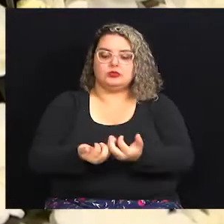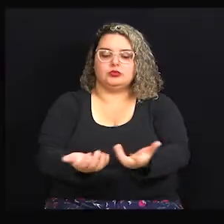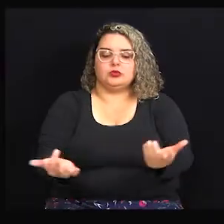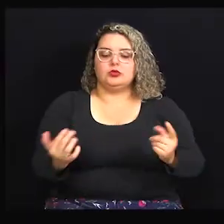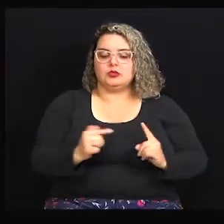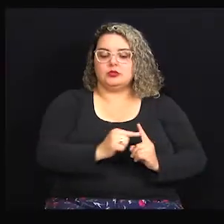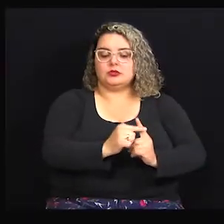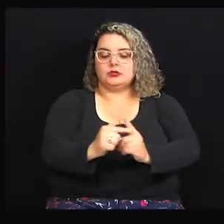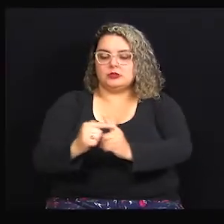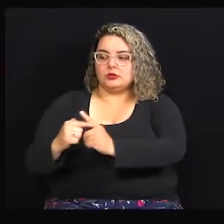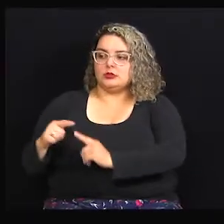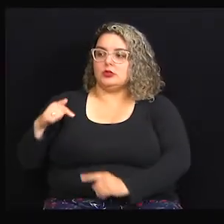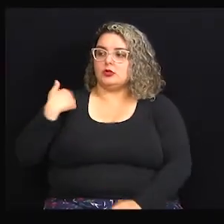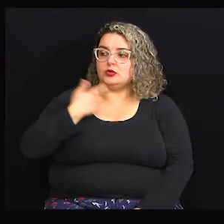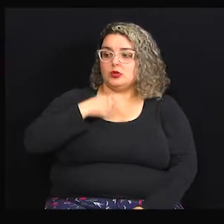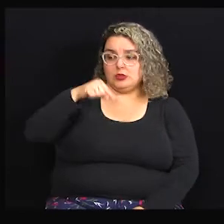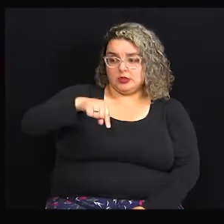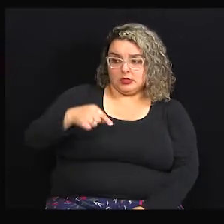cemitérios